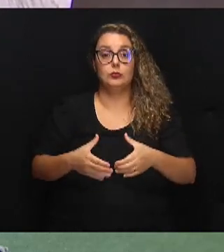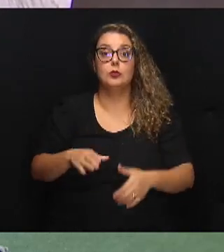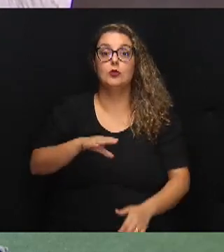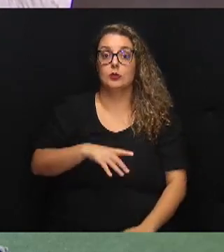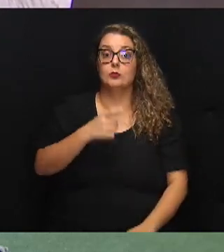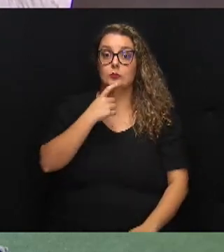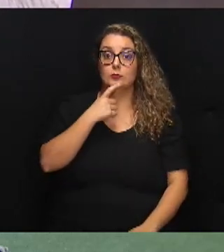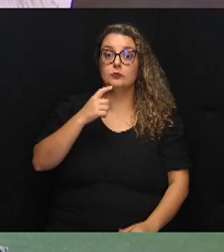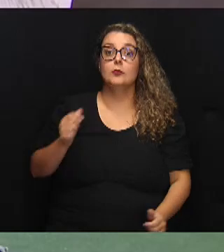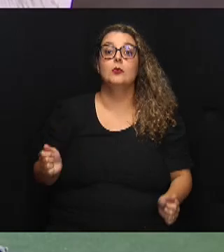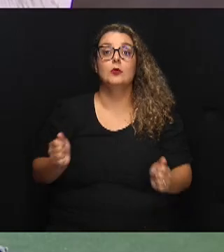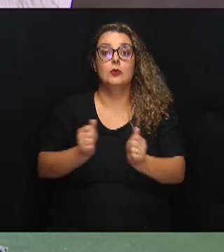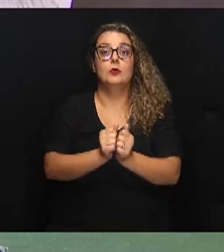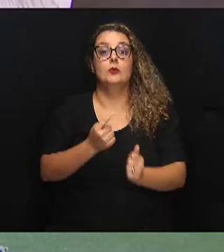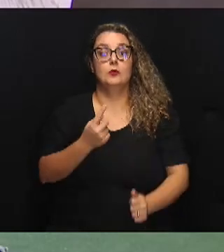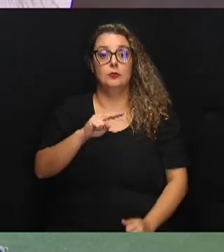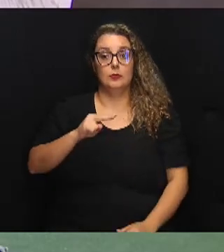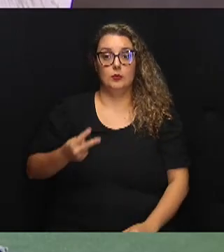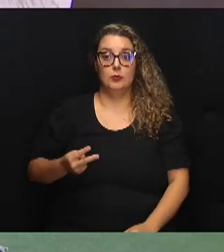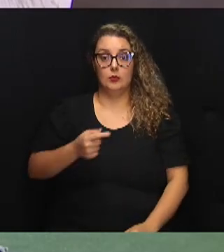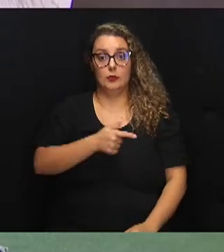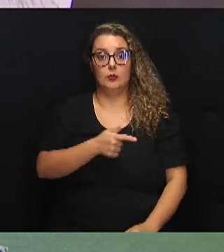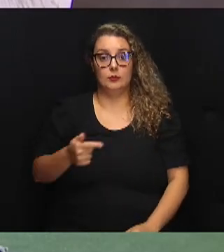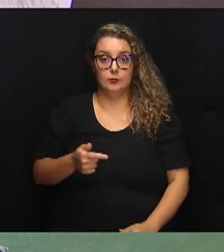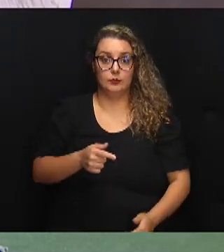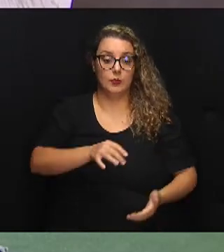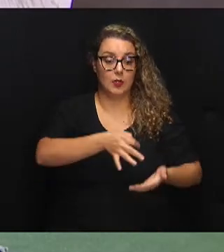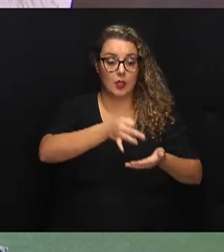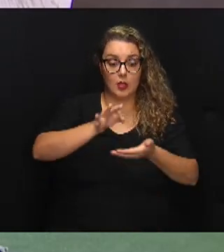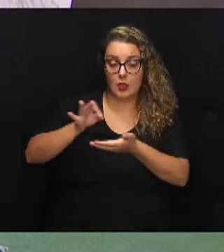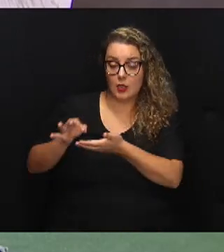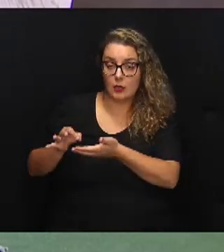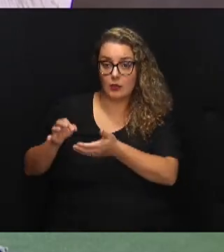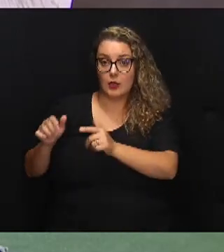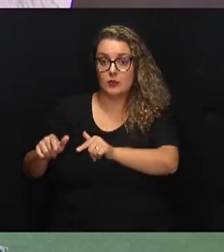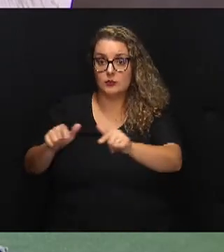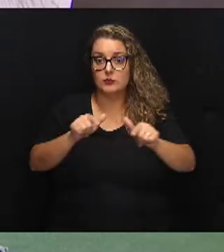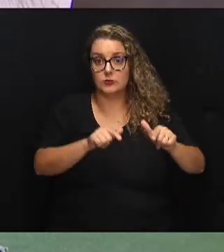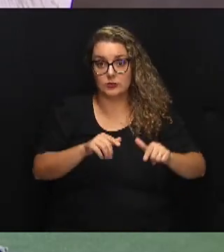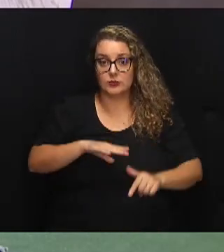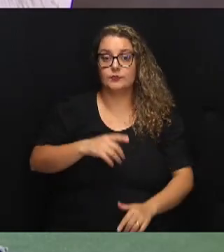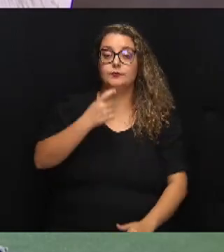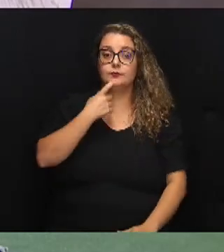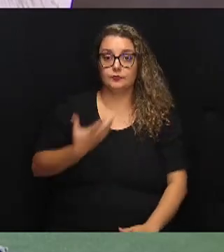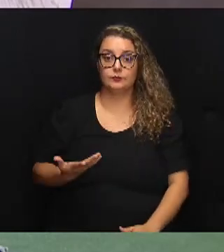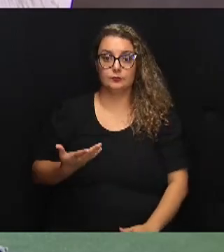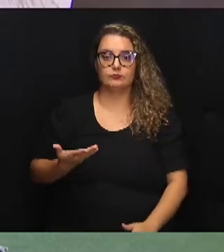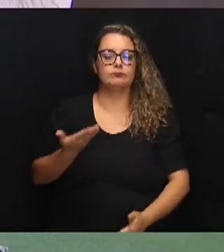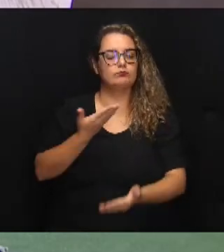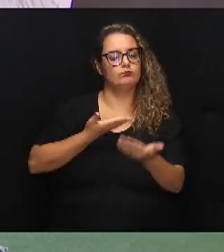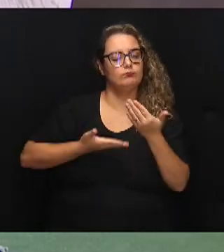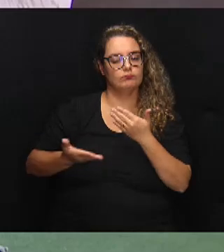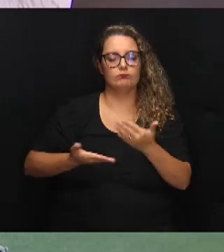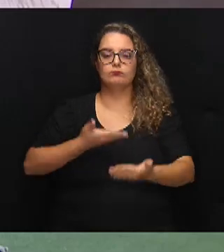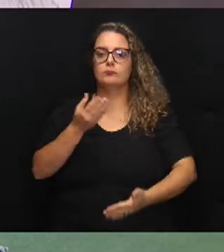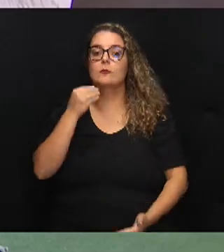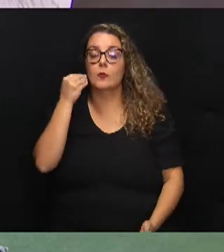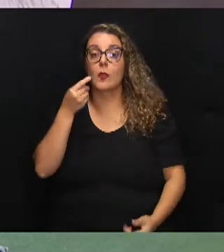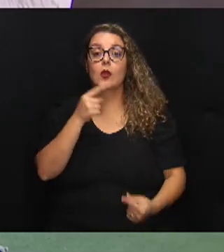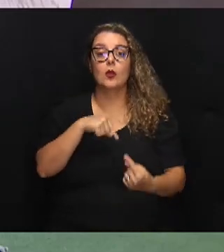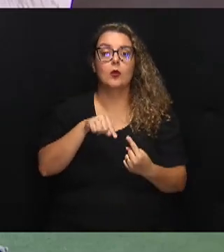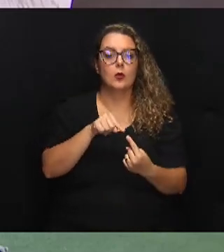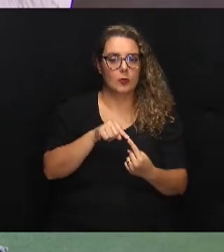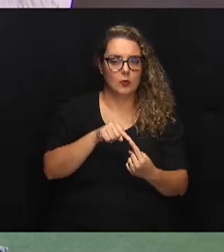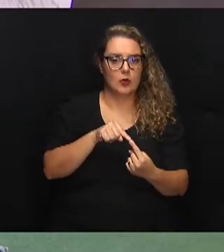se reúne uma vez por semana em cafés da cidade justamente para essa troca de experiências. O objetivo